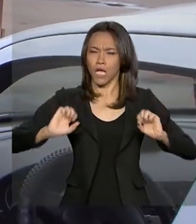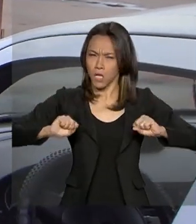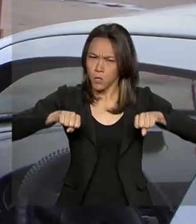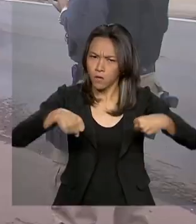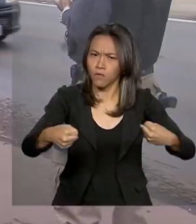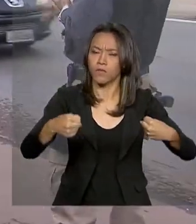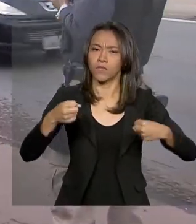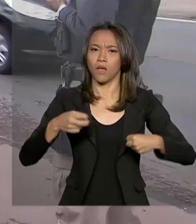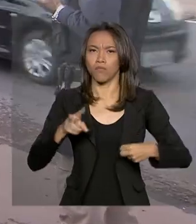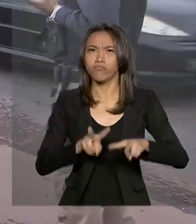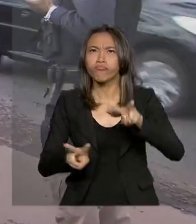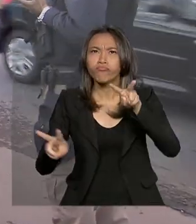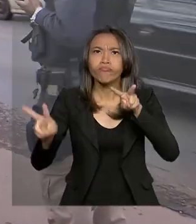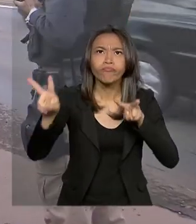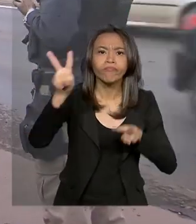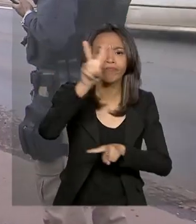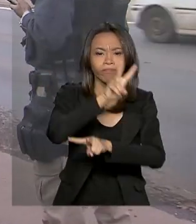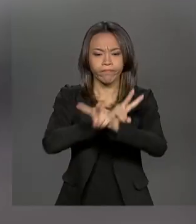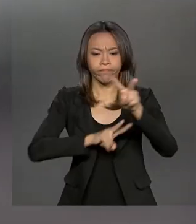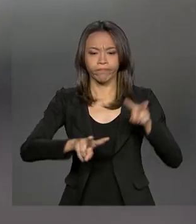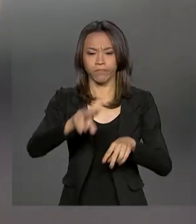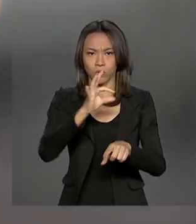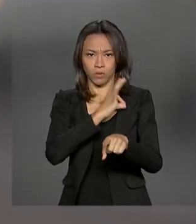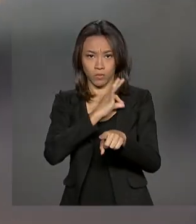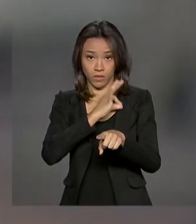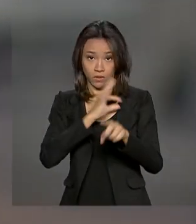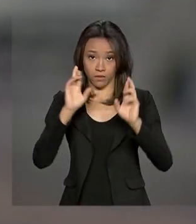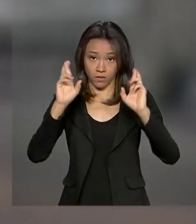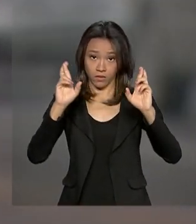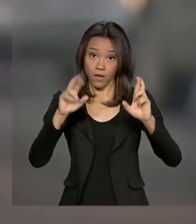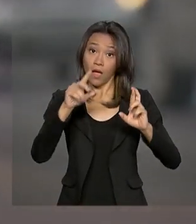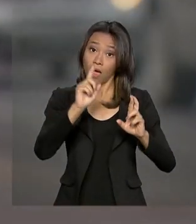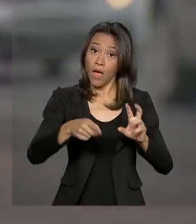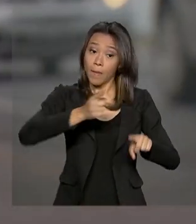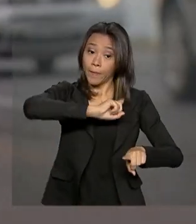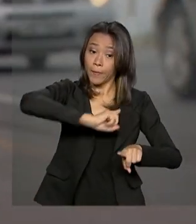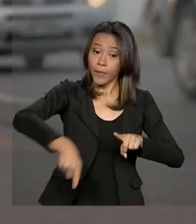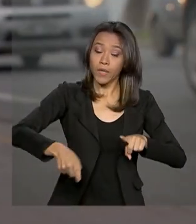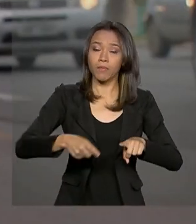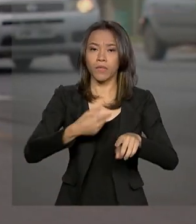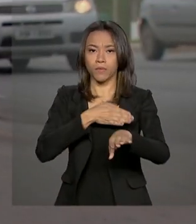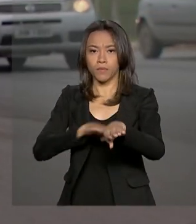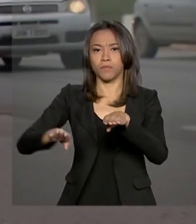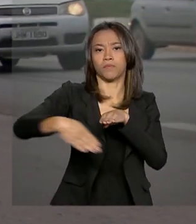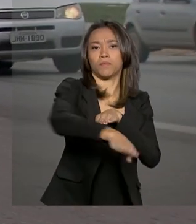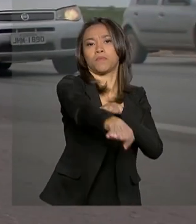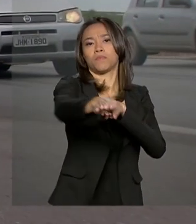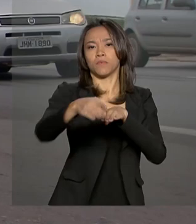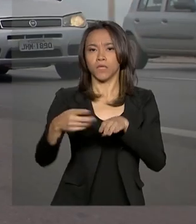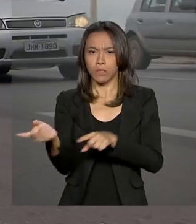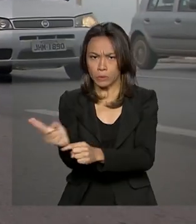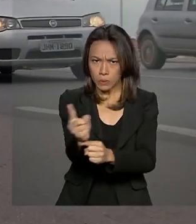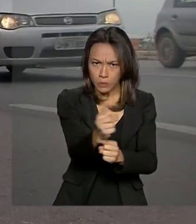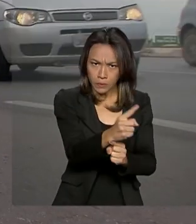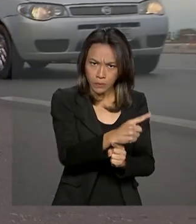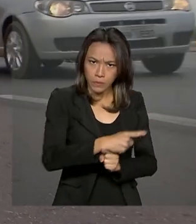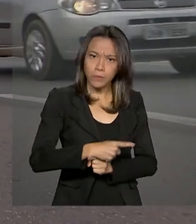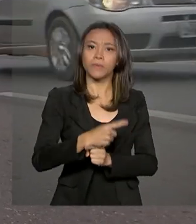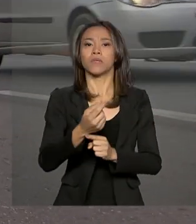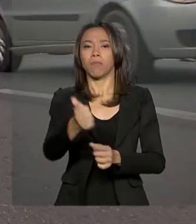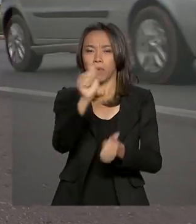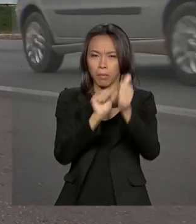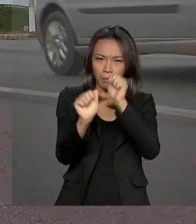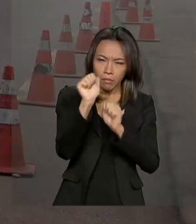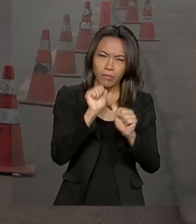é a operação rodovida a idéia é coibir infrações de trânsito relacionadas ao excesso de velocidade embriaguez